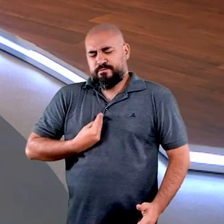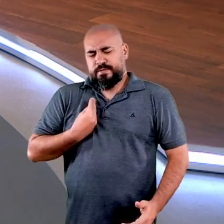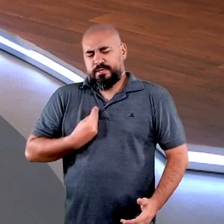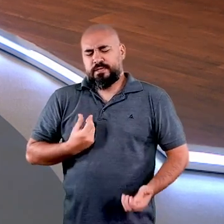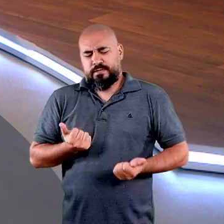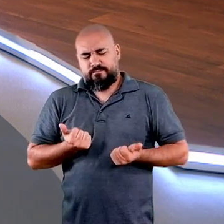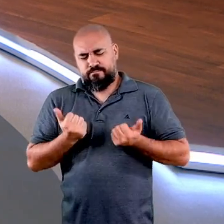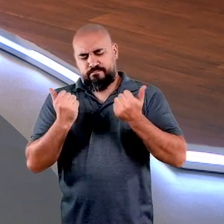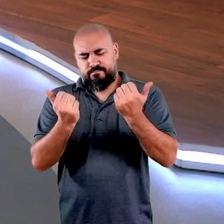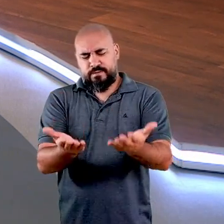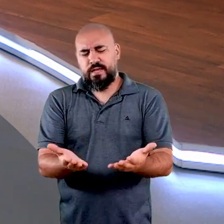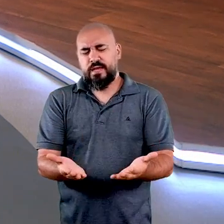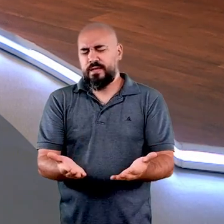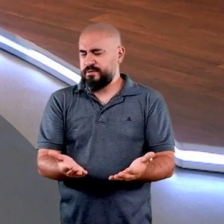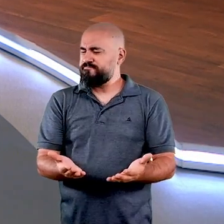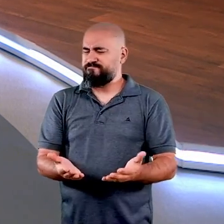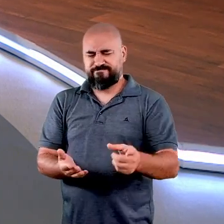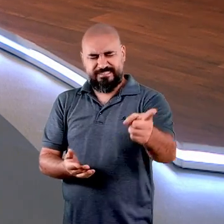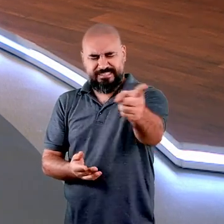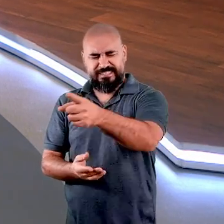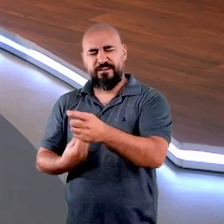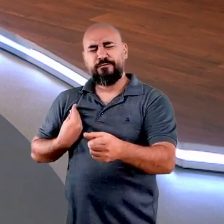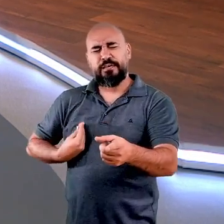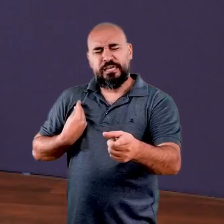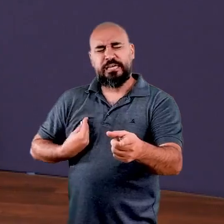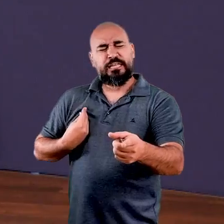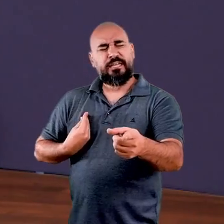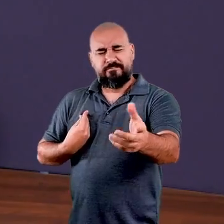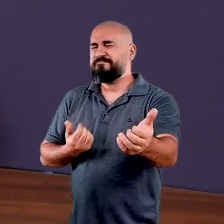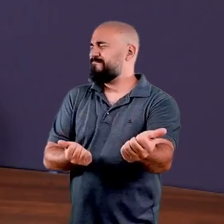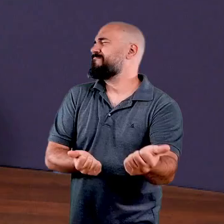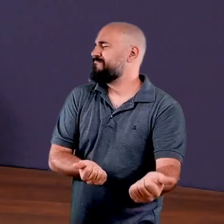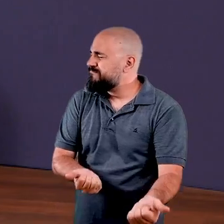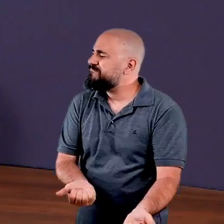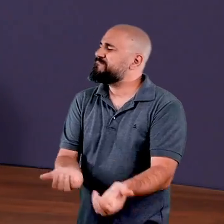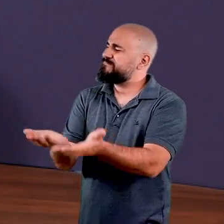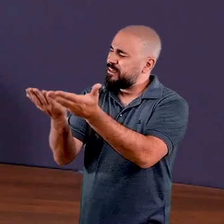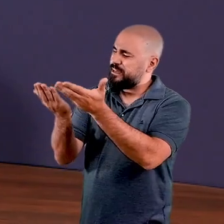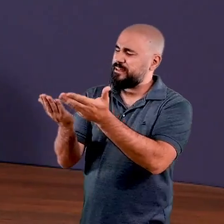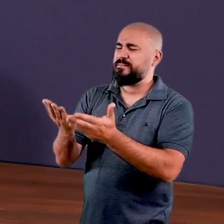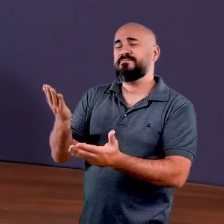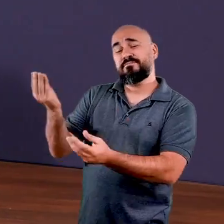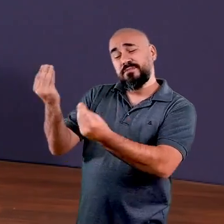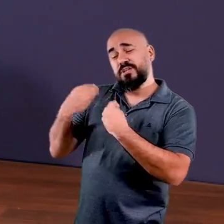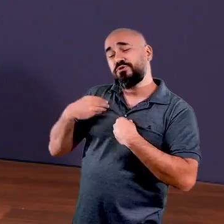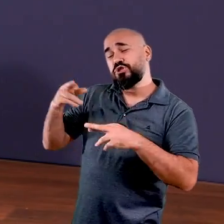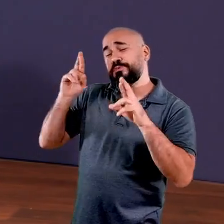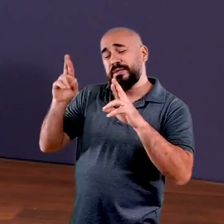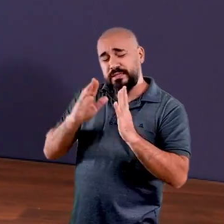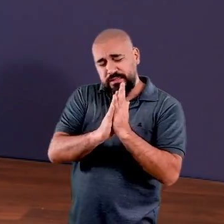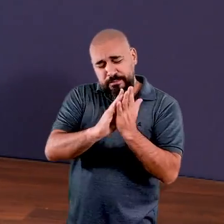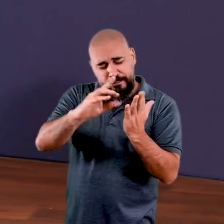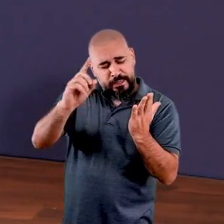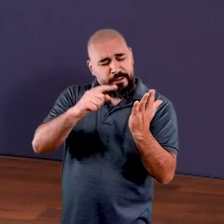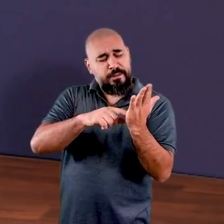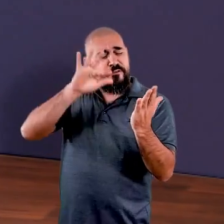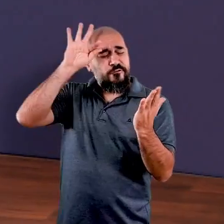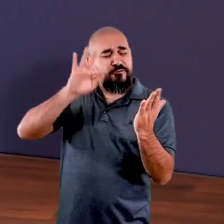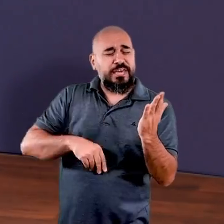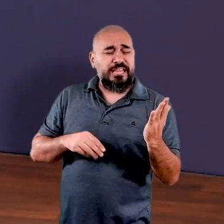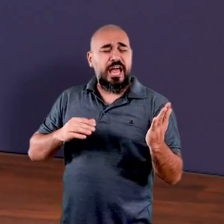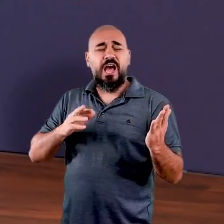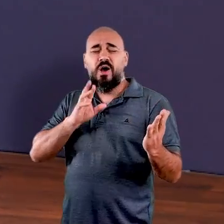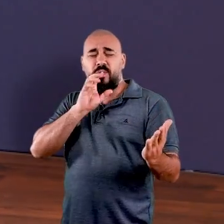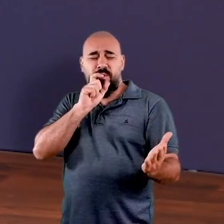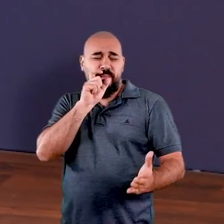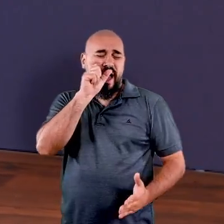cada pessoa nas Tuas mãos. Porque o Senhor nos deu esperança na mensagem da Tua palavra, de que a palavra final vem da